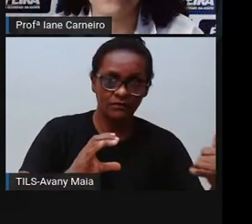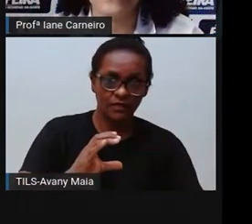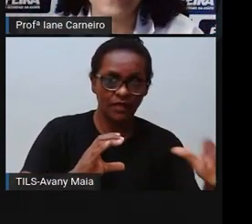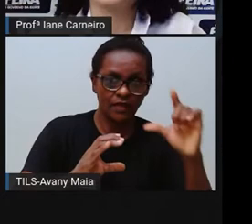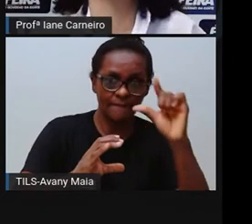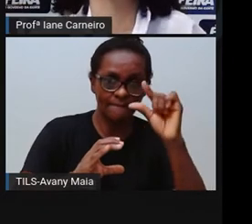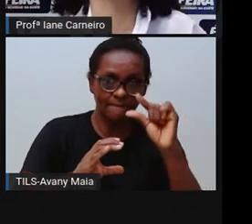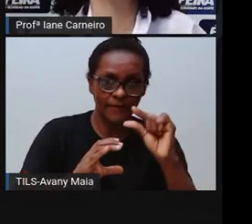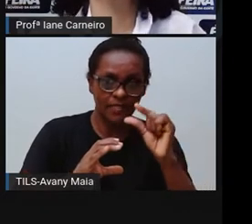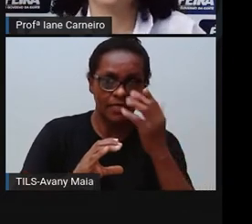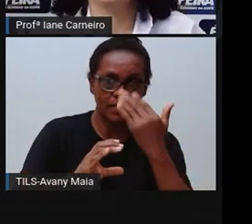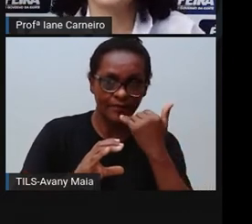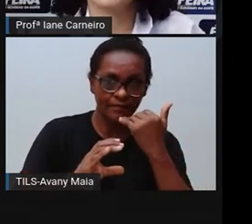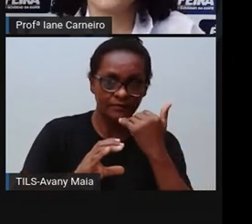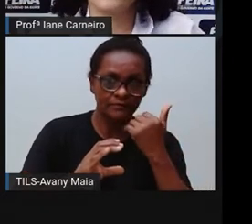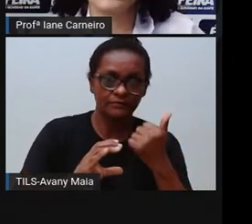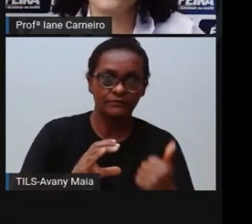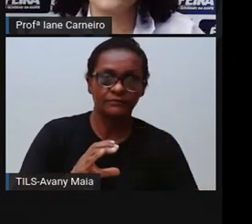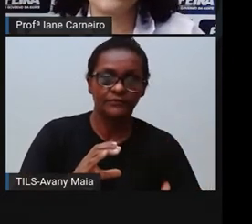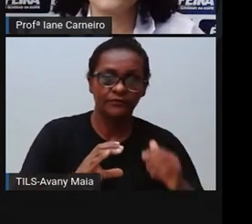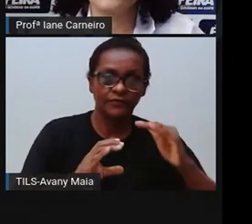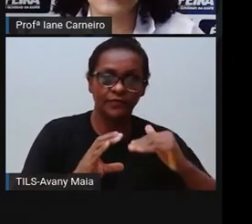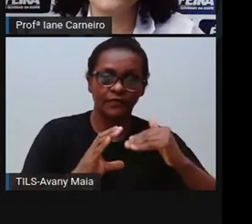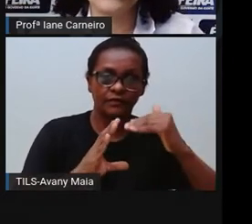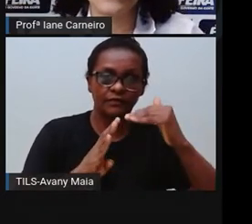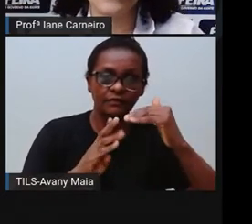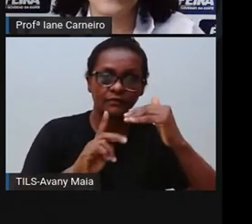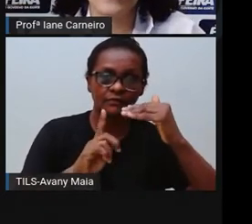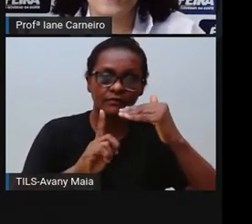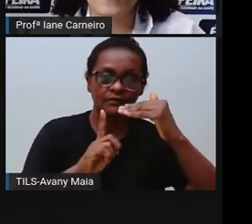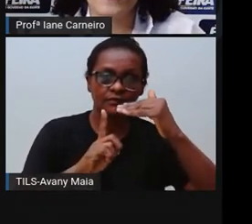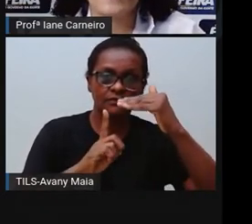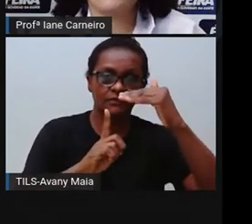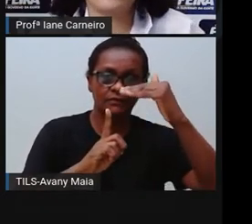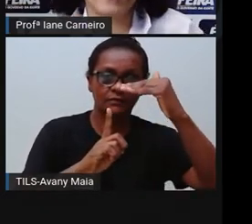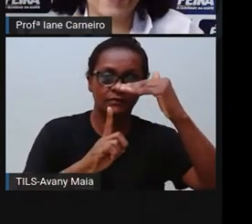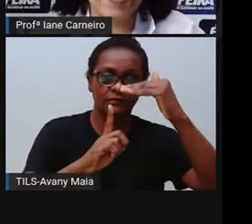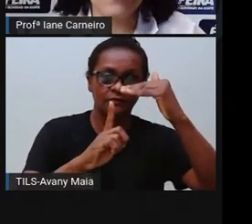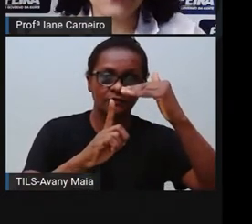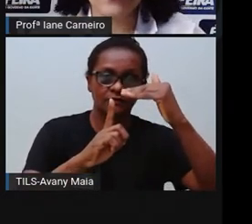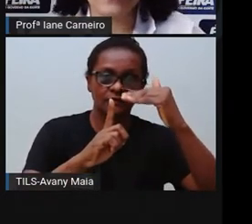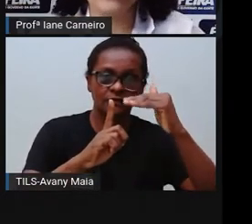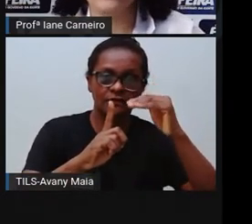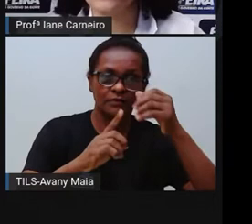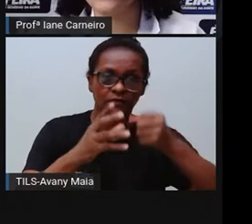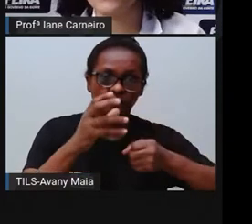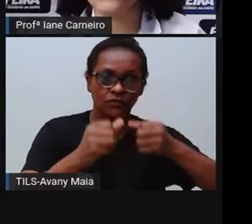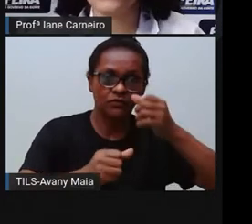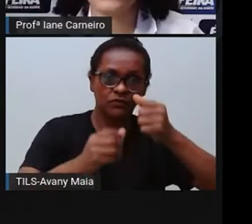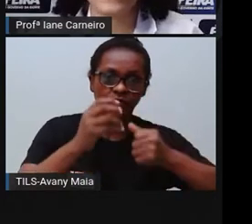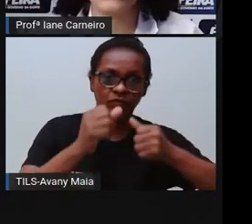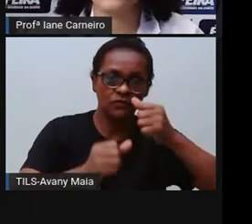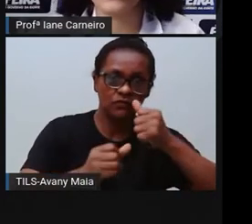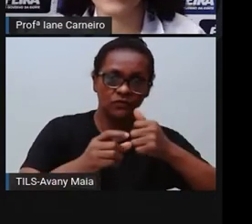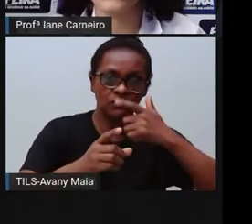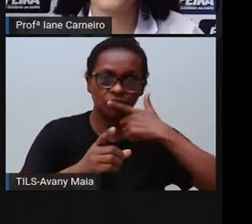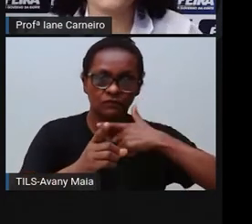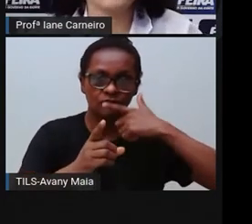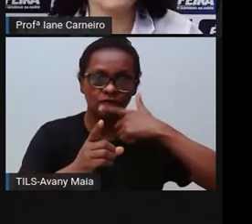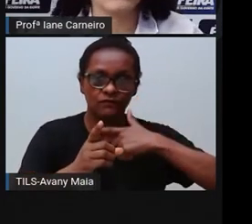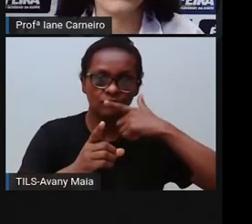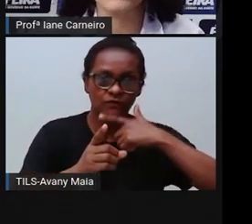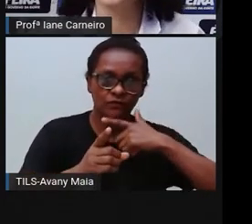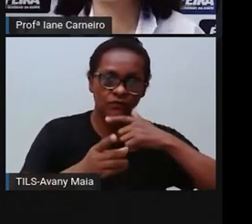certo? Subindo mais em nossa pirâmide, a gente acha, ó, os leites, né? Os laticínios, queijo,